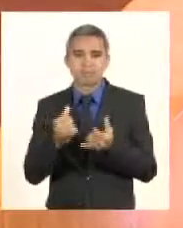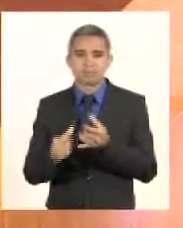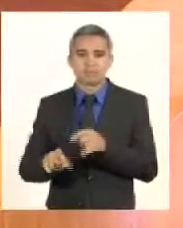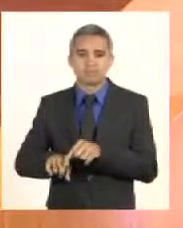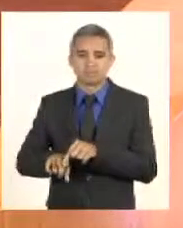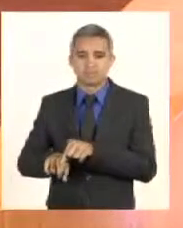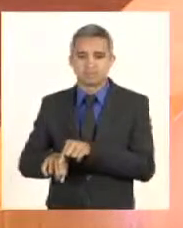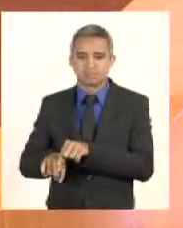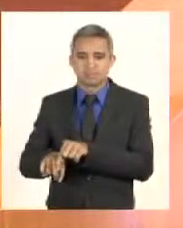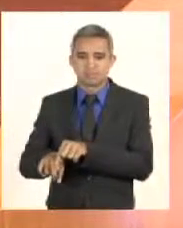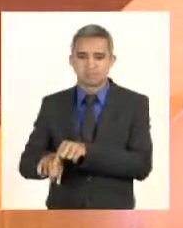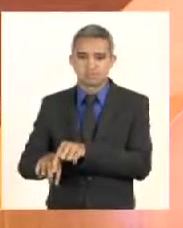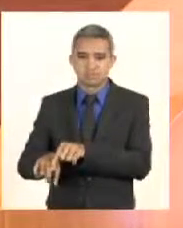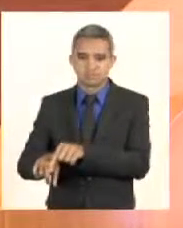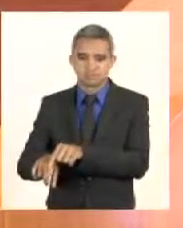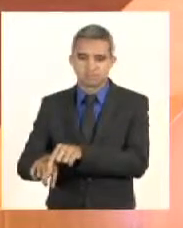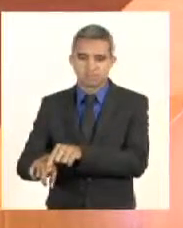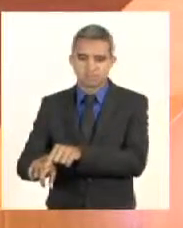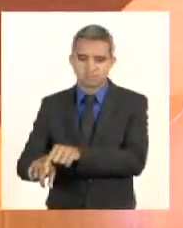chama a atenção